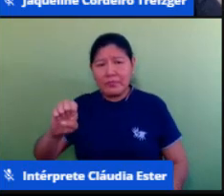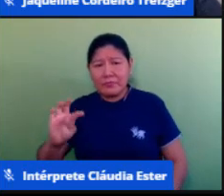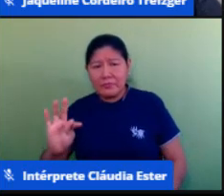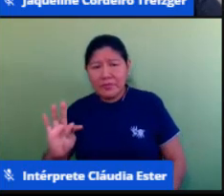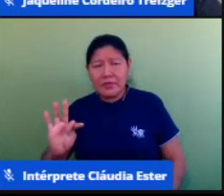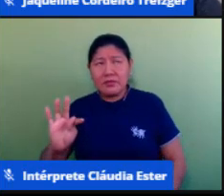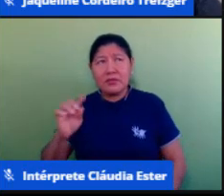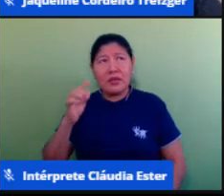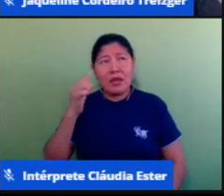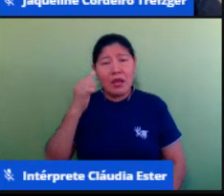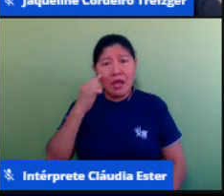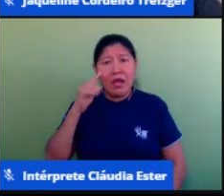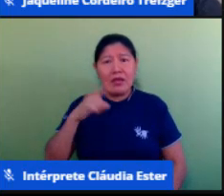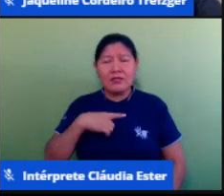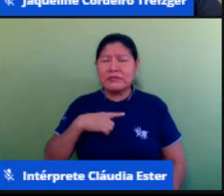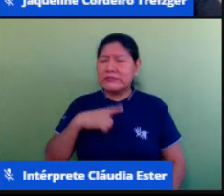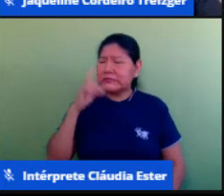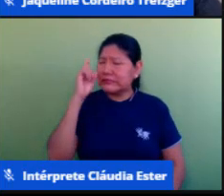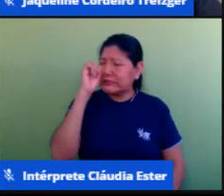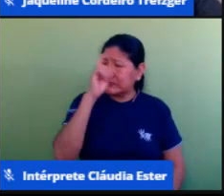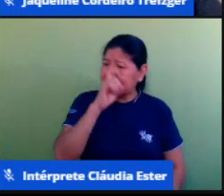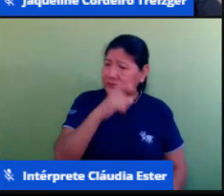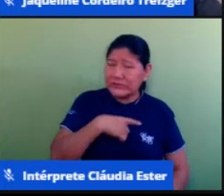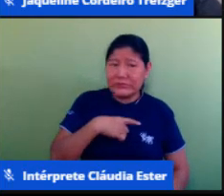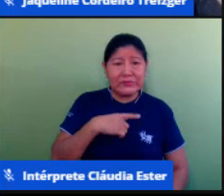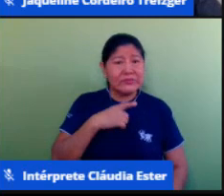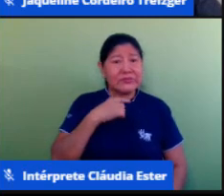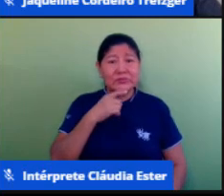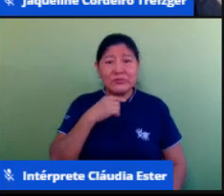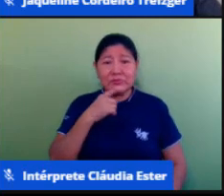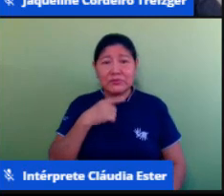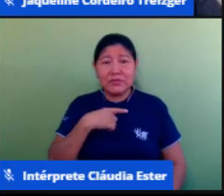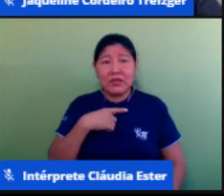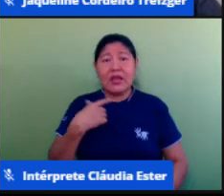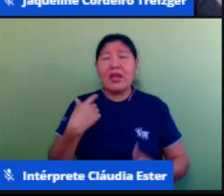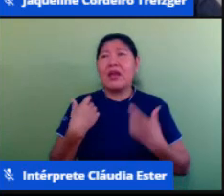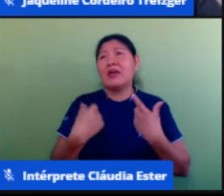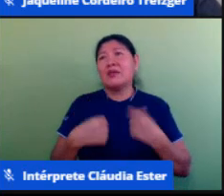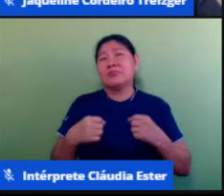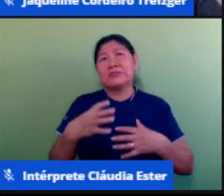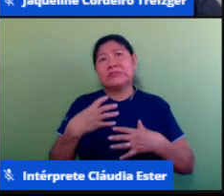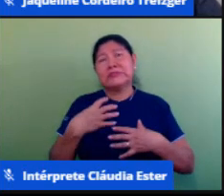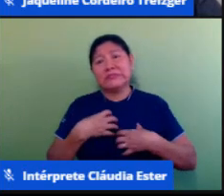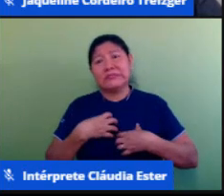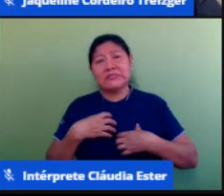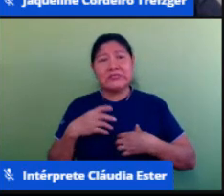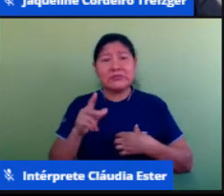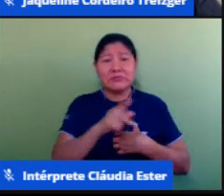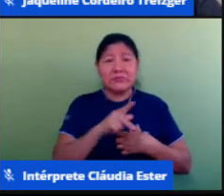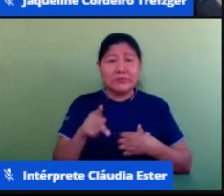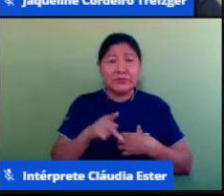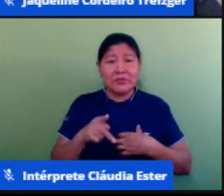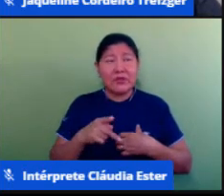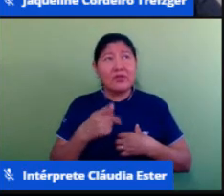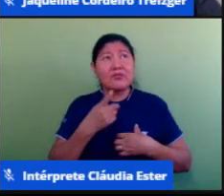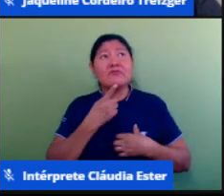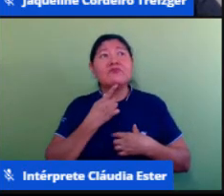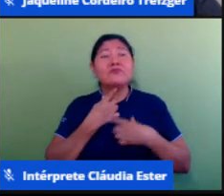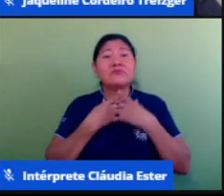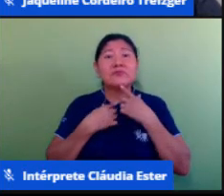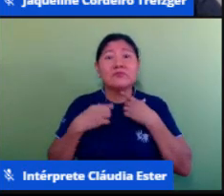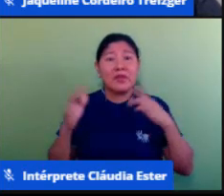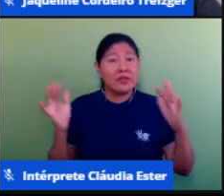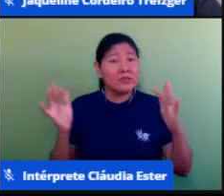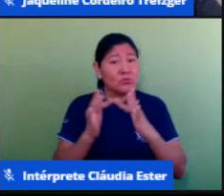mas é uma forma eu me sentir professora. Eu preciso me sentir professora. E eu ter contato com os meus